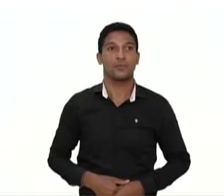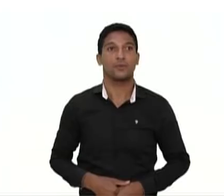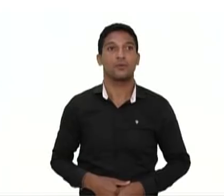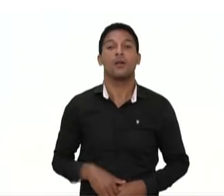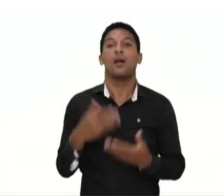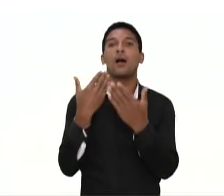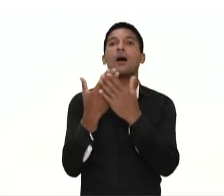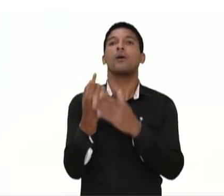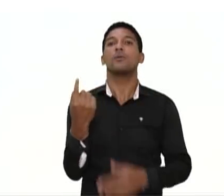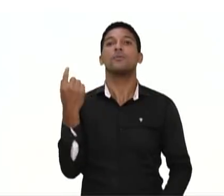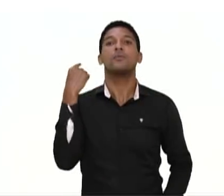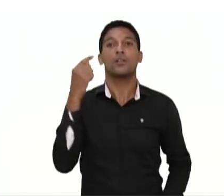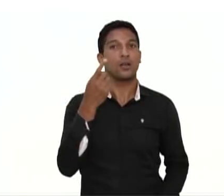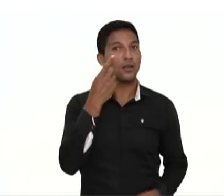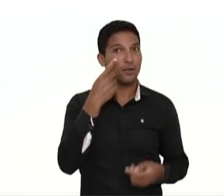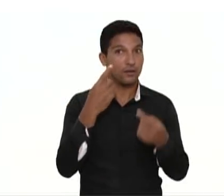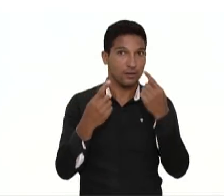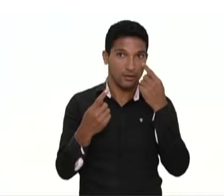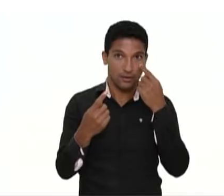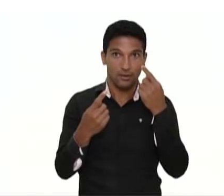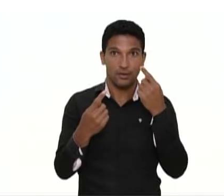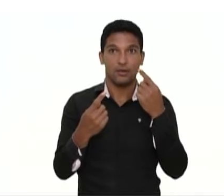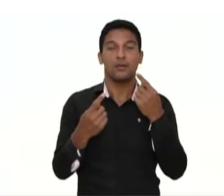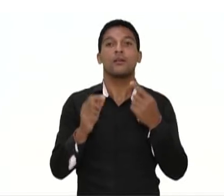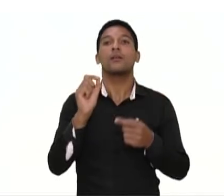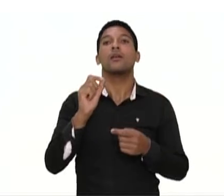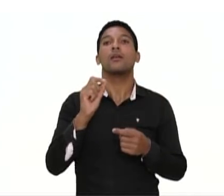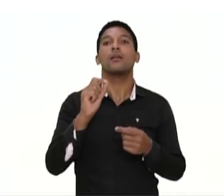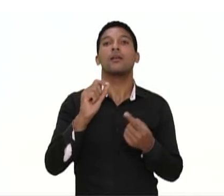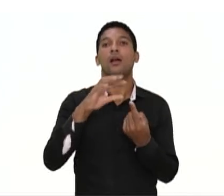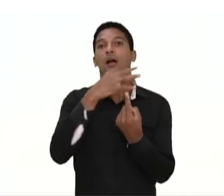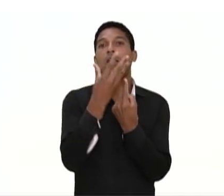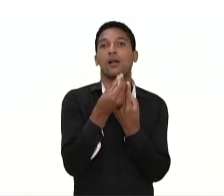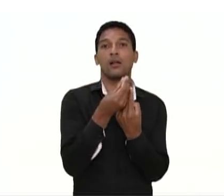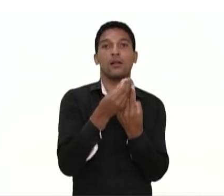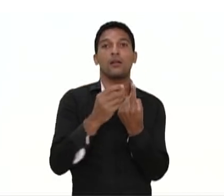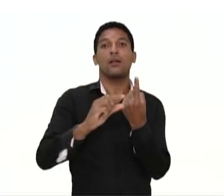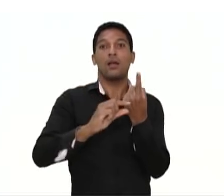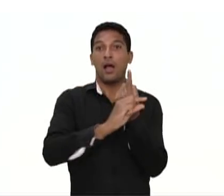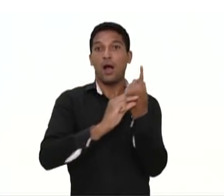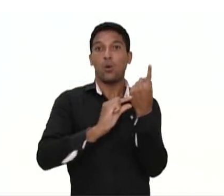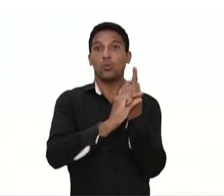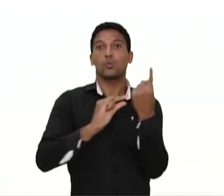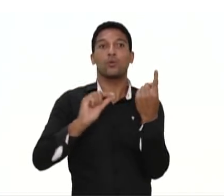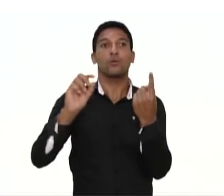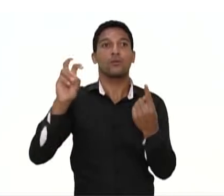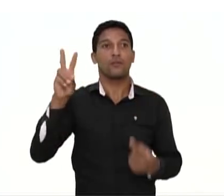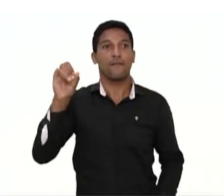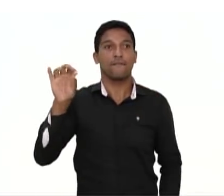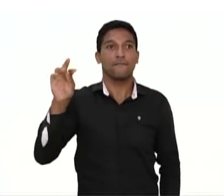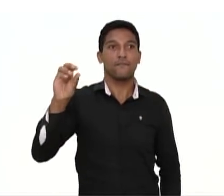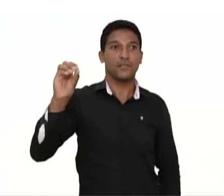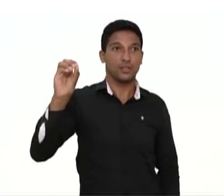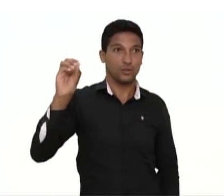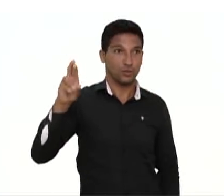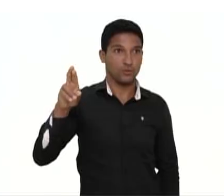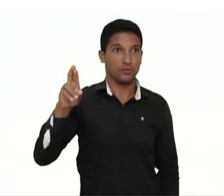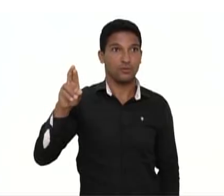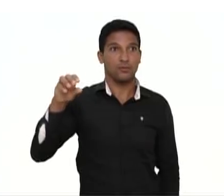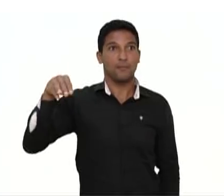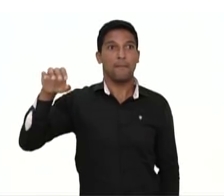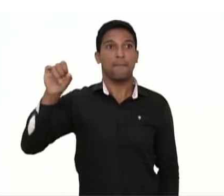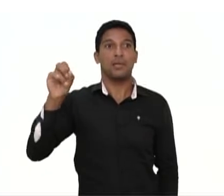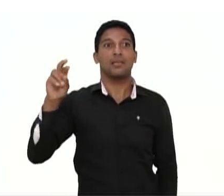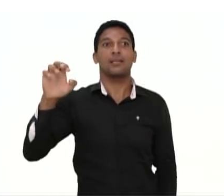Na aula anterior, falamos sobre a obra do artista Victor Meirelles e das encenações dos jesuítas, né? Então tá